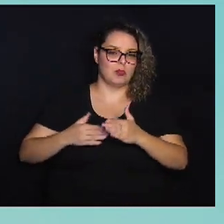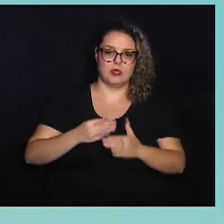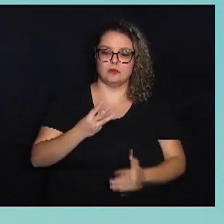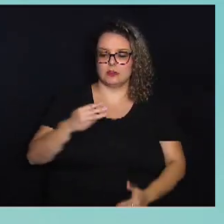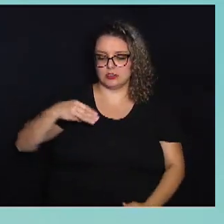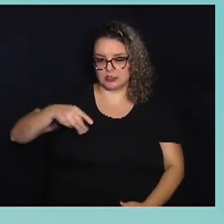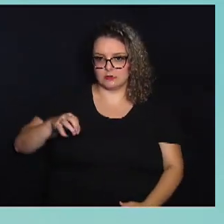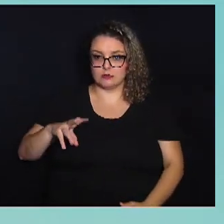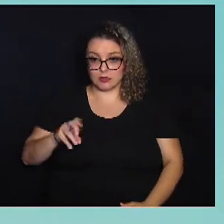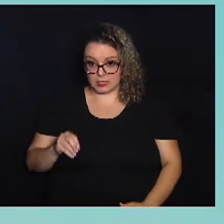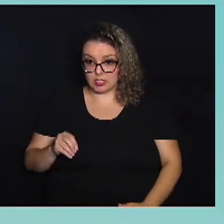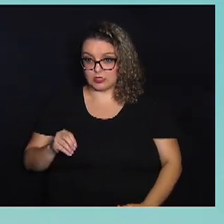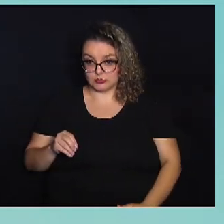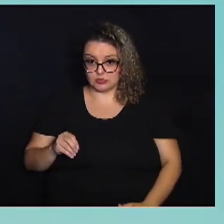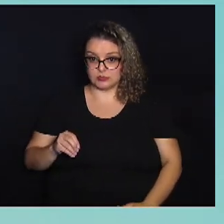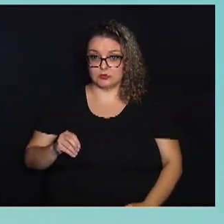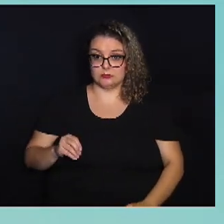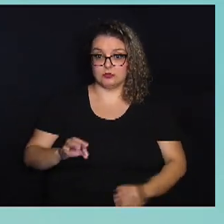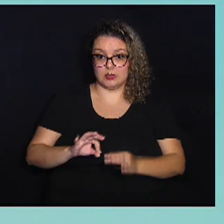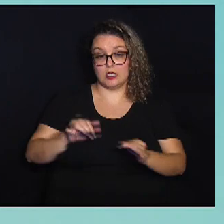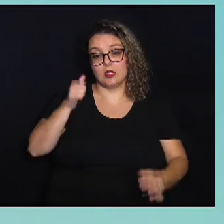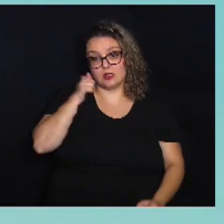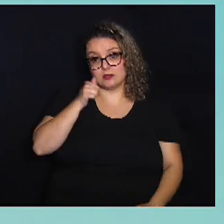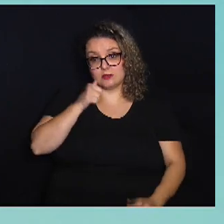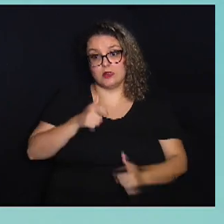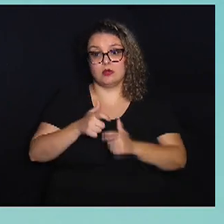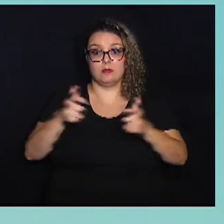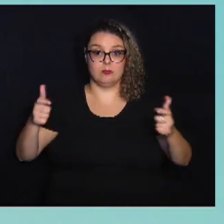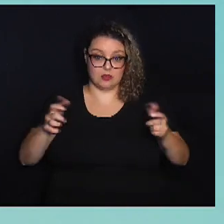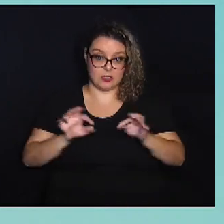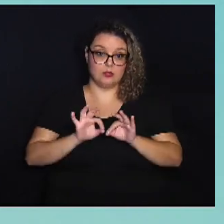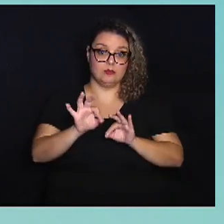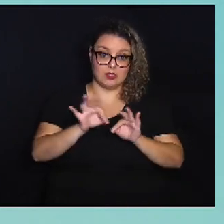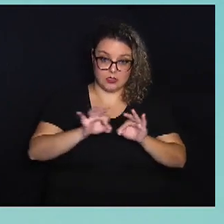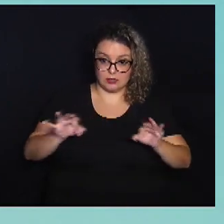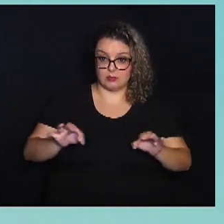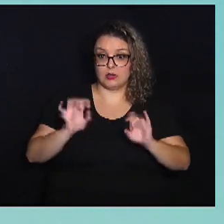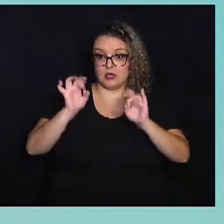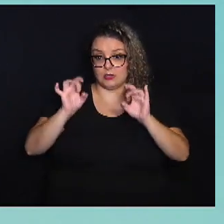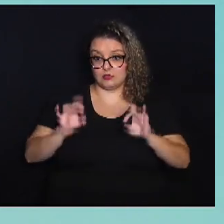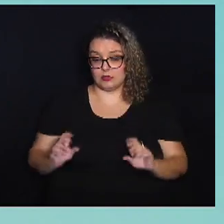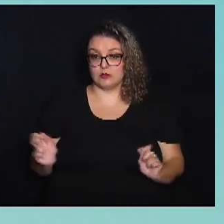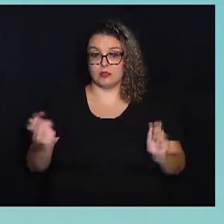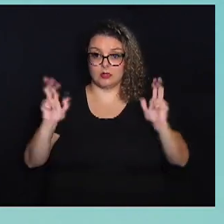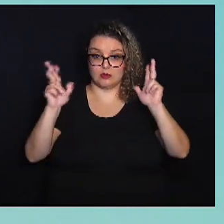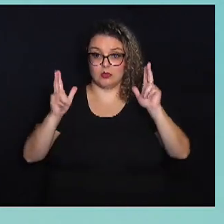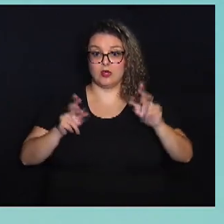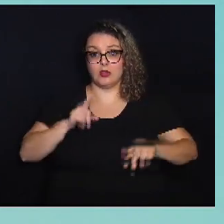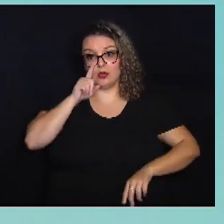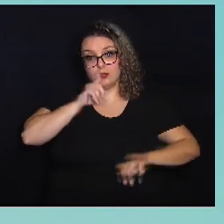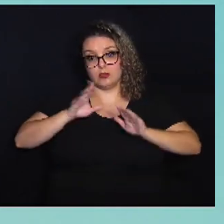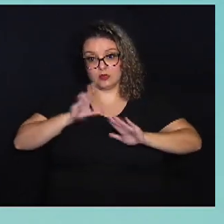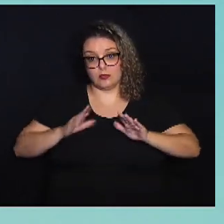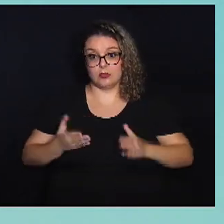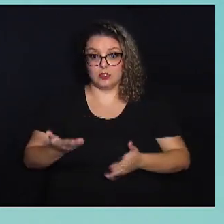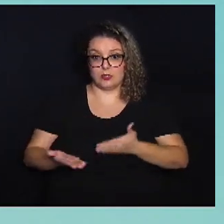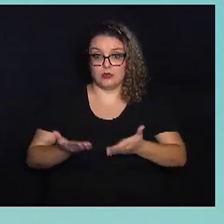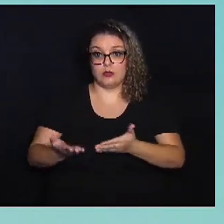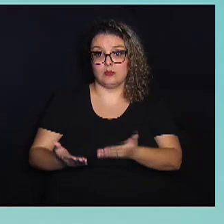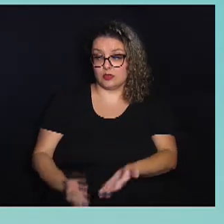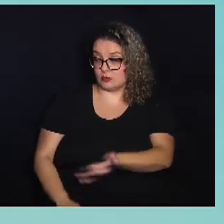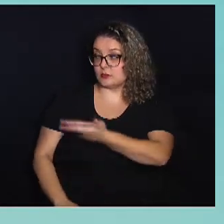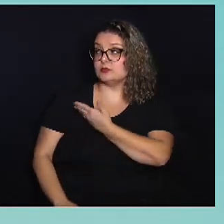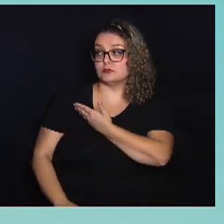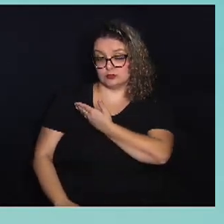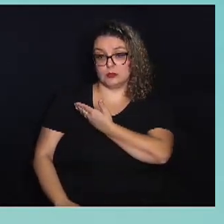de comprimento, sendo as fêmeas as maiores em tamanho. A especialista alertou para os cuidados em manejar um animal como esse,